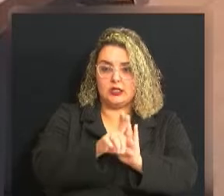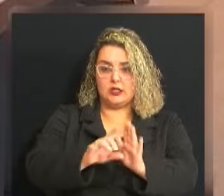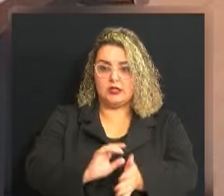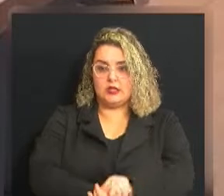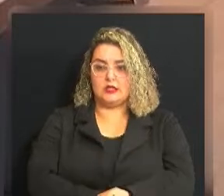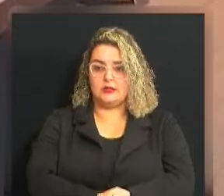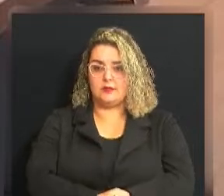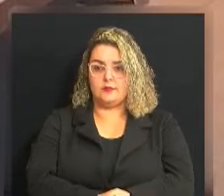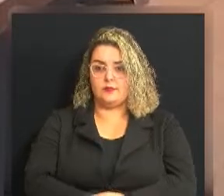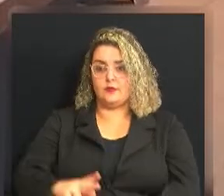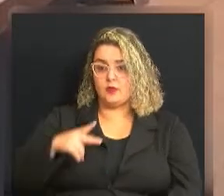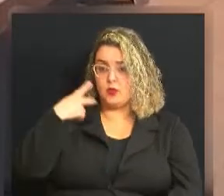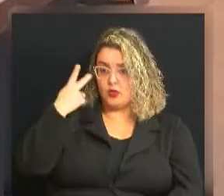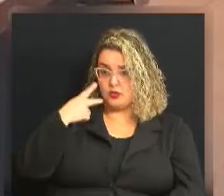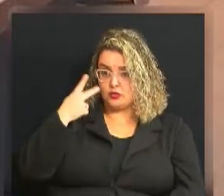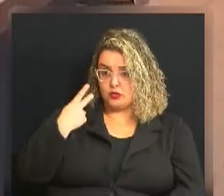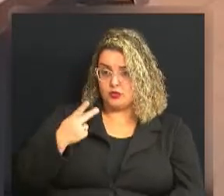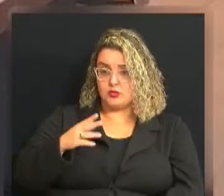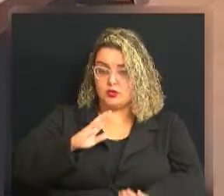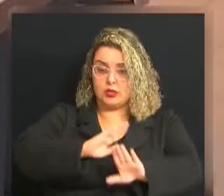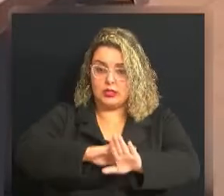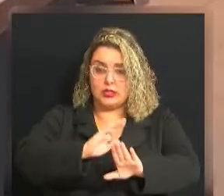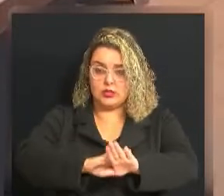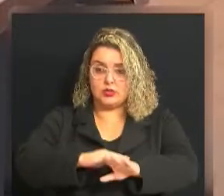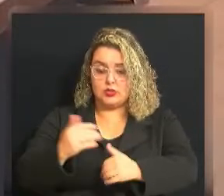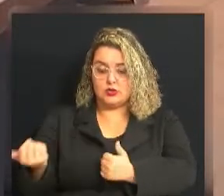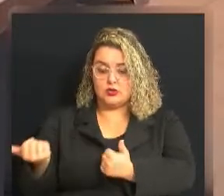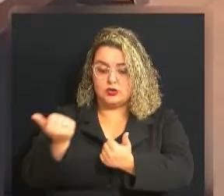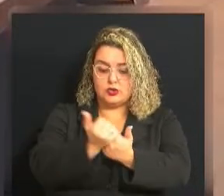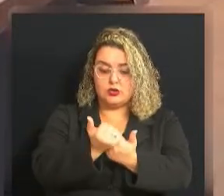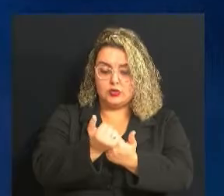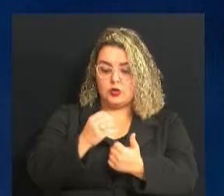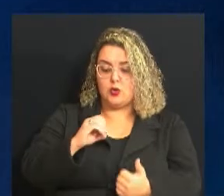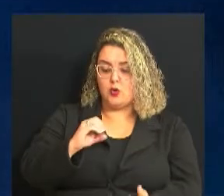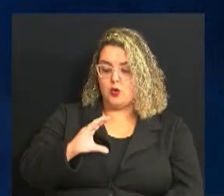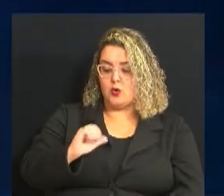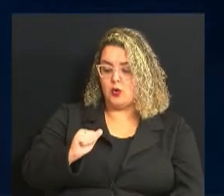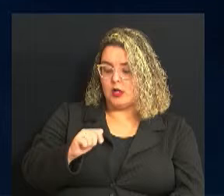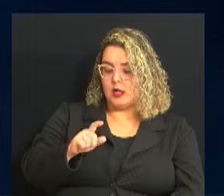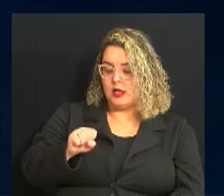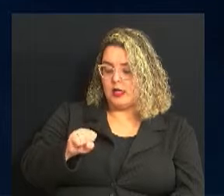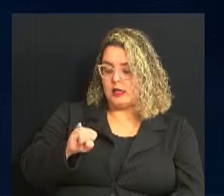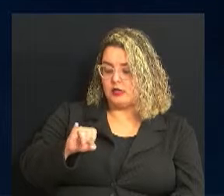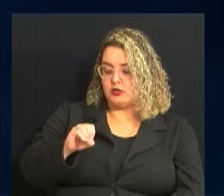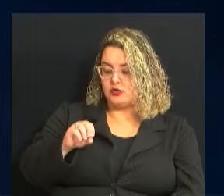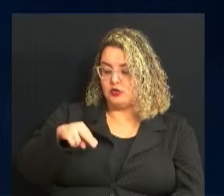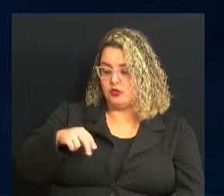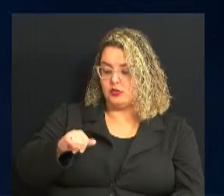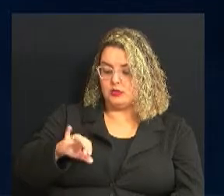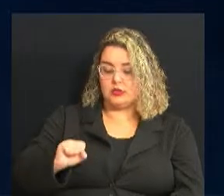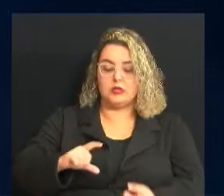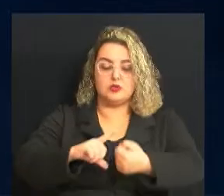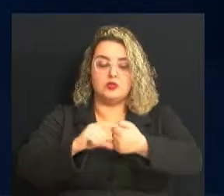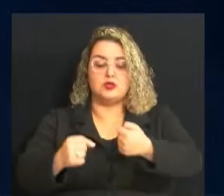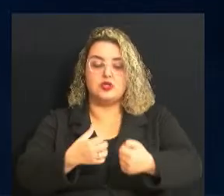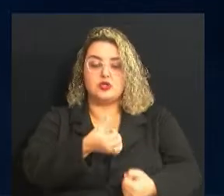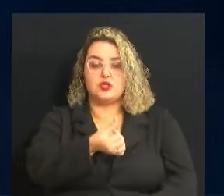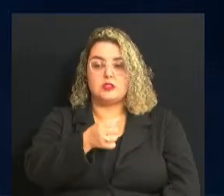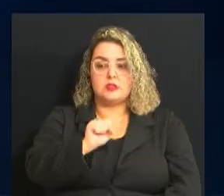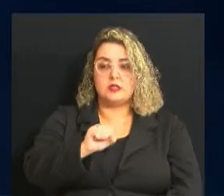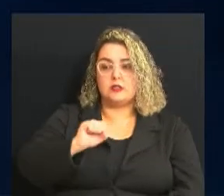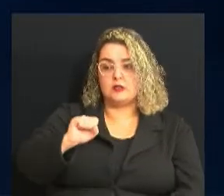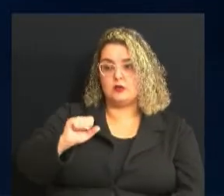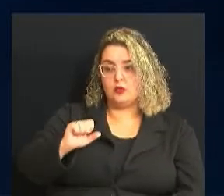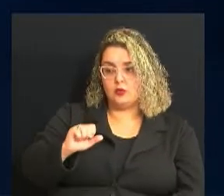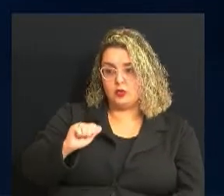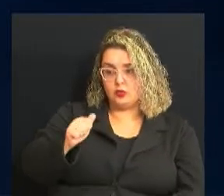Os parlamentares atuaram como substitutos ocasionais, o que é previsto no artigo 68A do Regimento